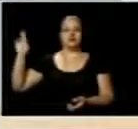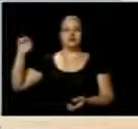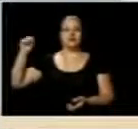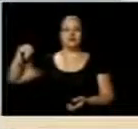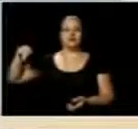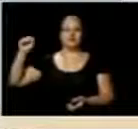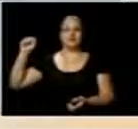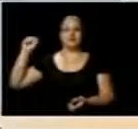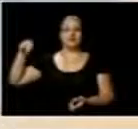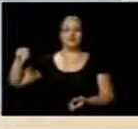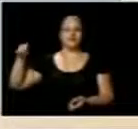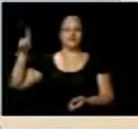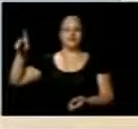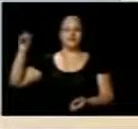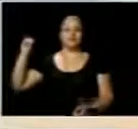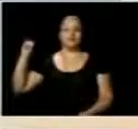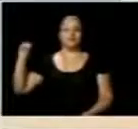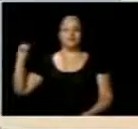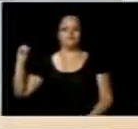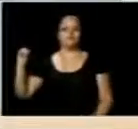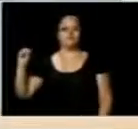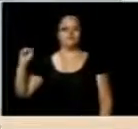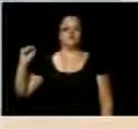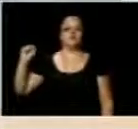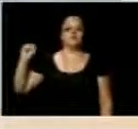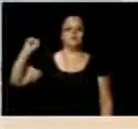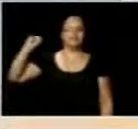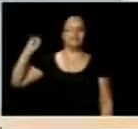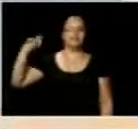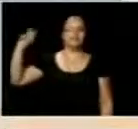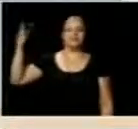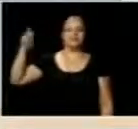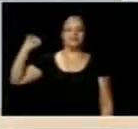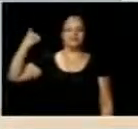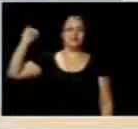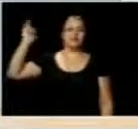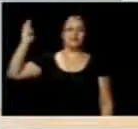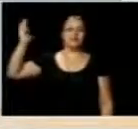Eu tô perdendo a fala. Eu não tô conseguindo mais falar.